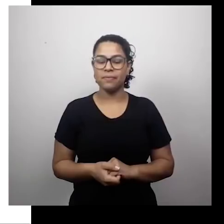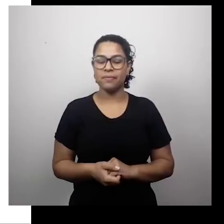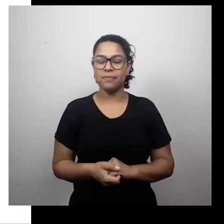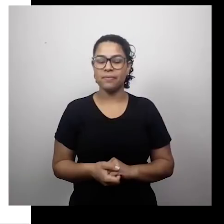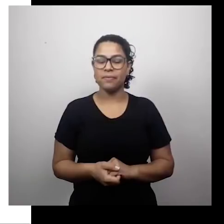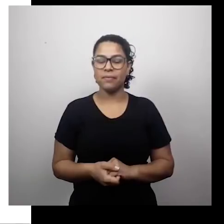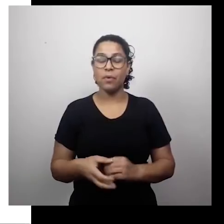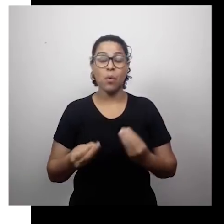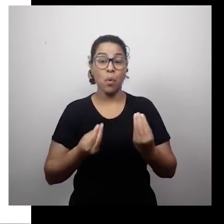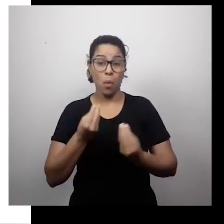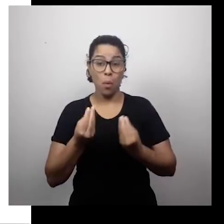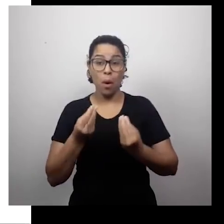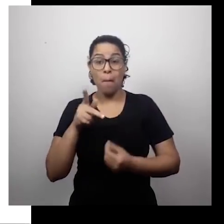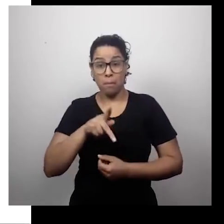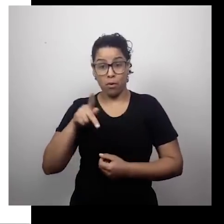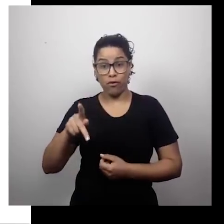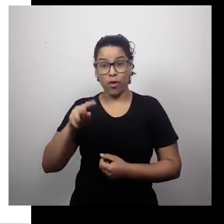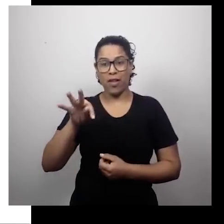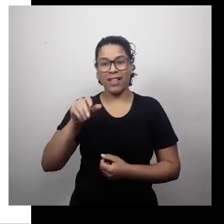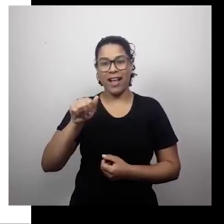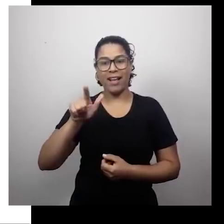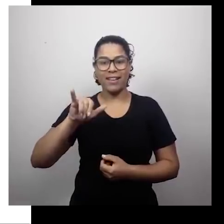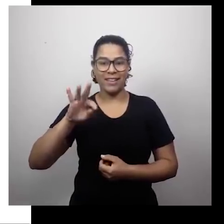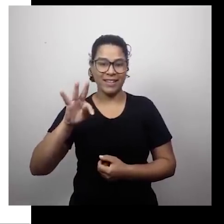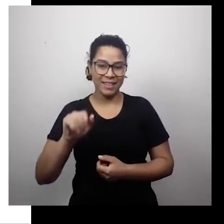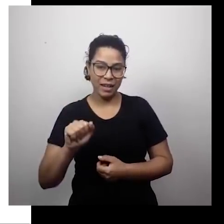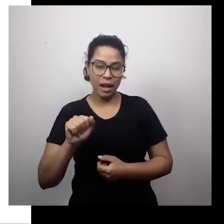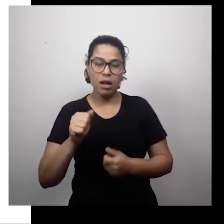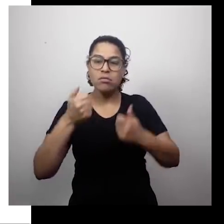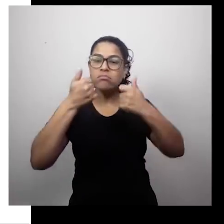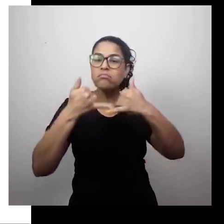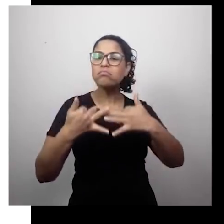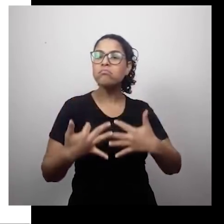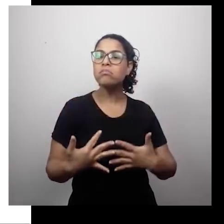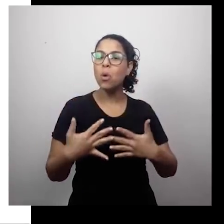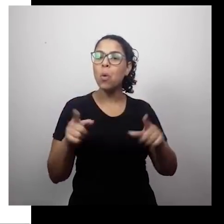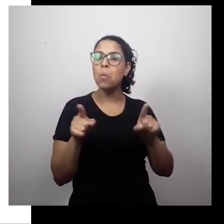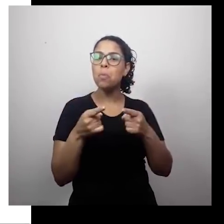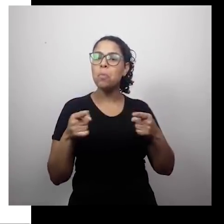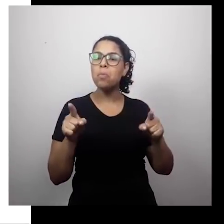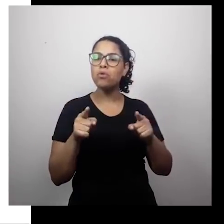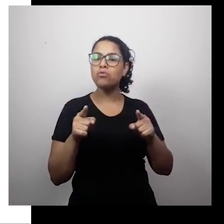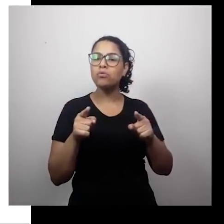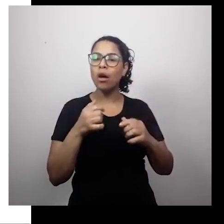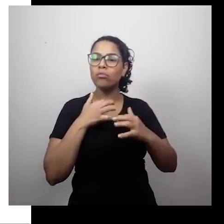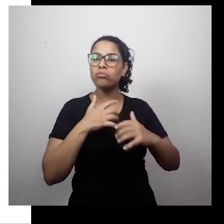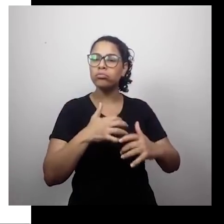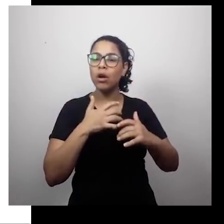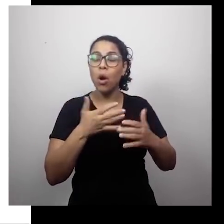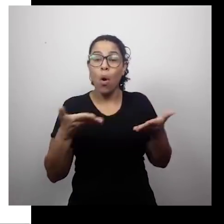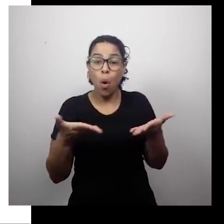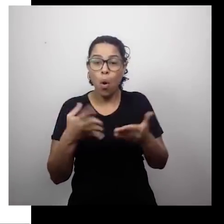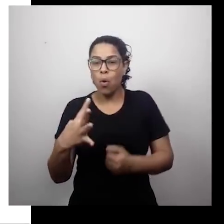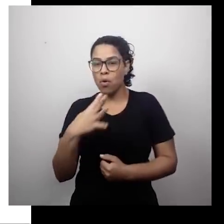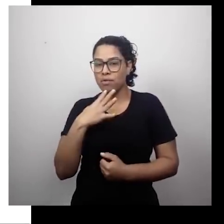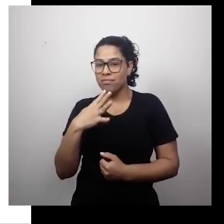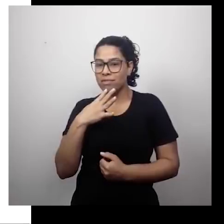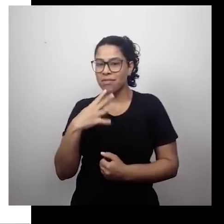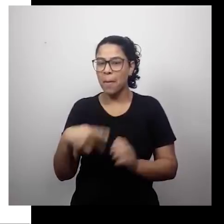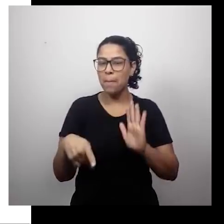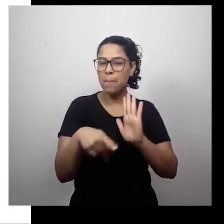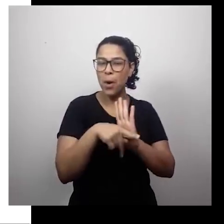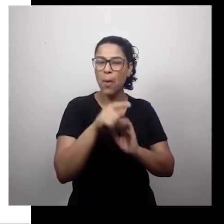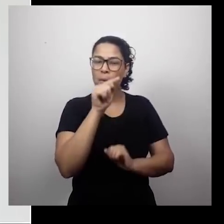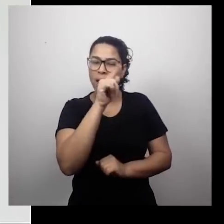Como vocês viram, Teacher Thalita nos mostrou os musical instruments e é claro que vamos conhecer um instrumento que também